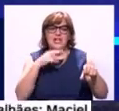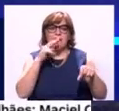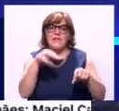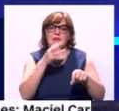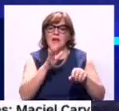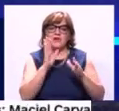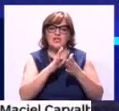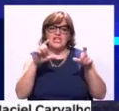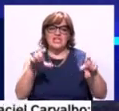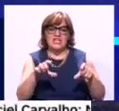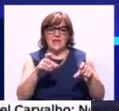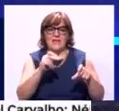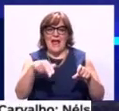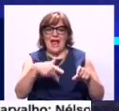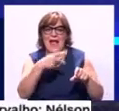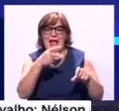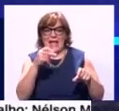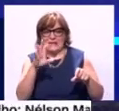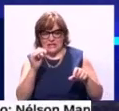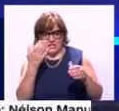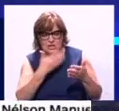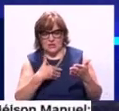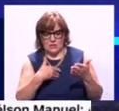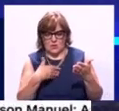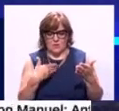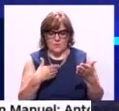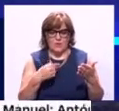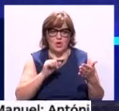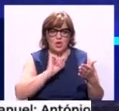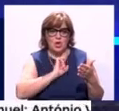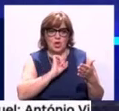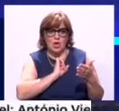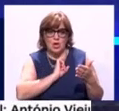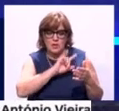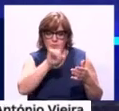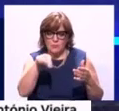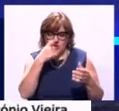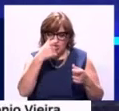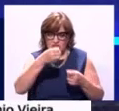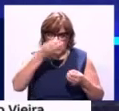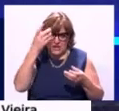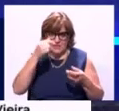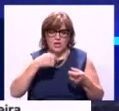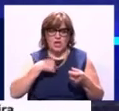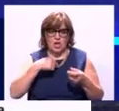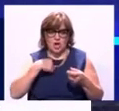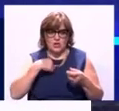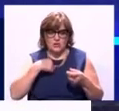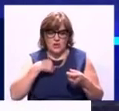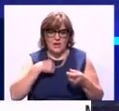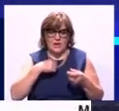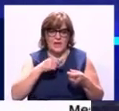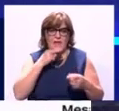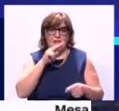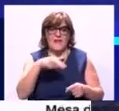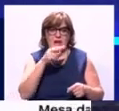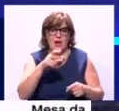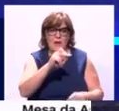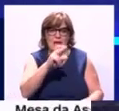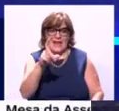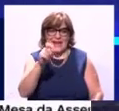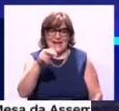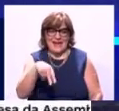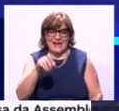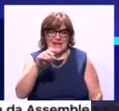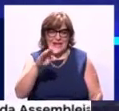devia ser Estado das Antas. E as pessoas esquecem o nosso templo sagrado, Dragão Arena. O Júlio